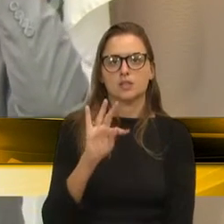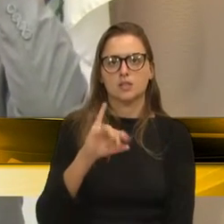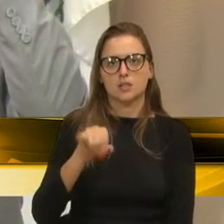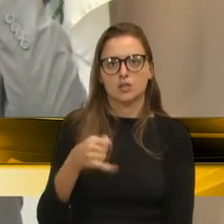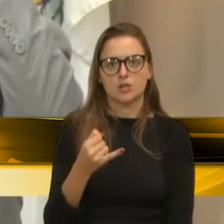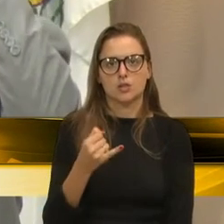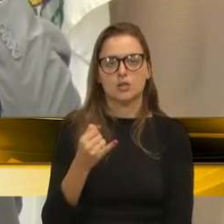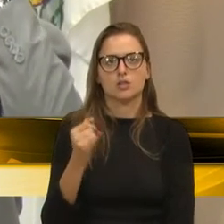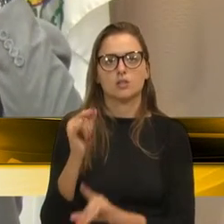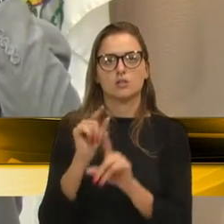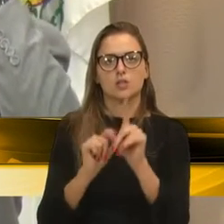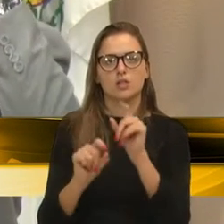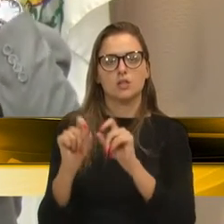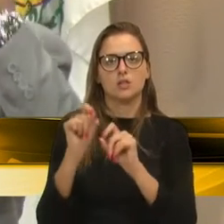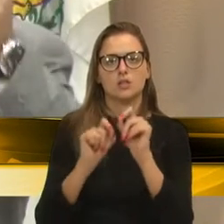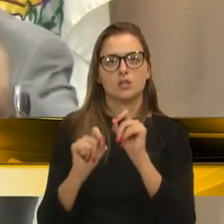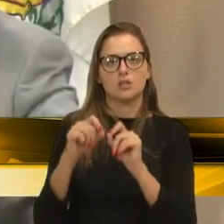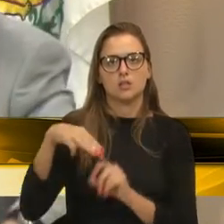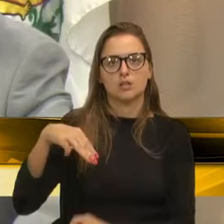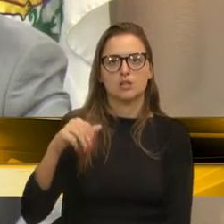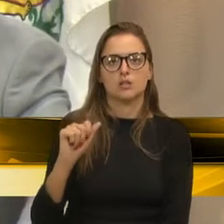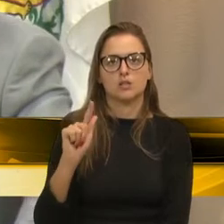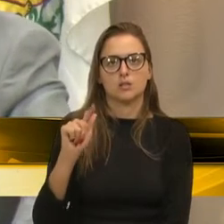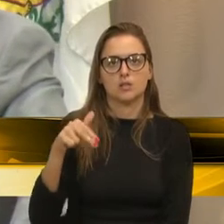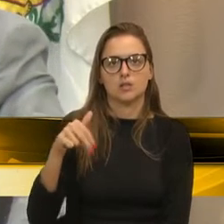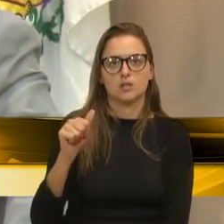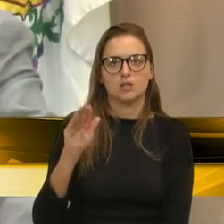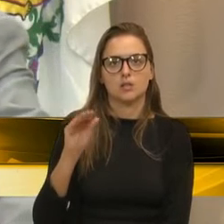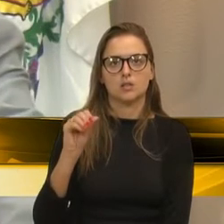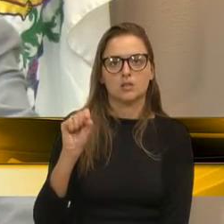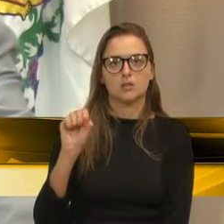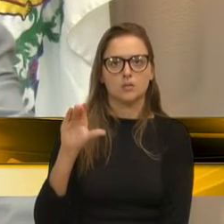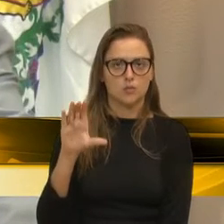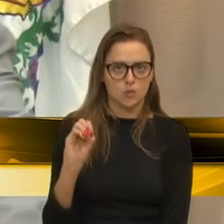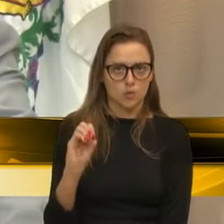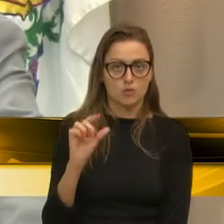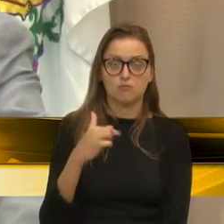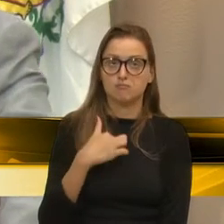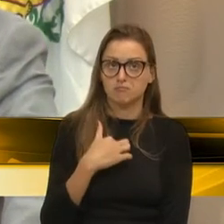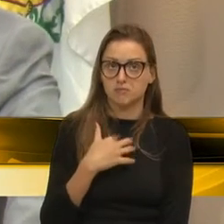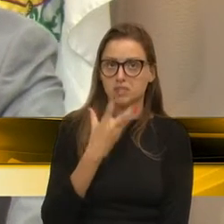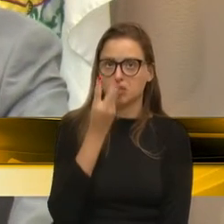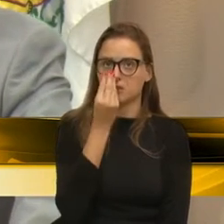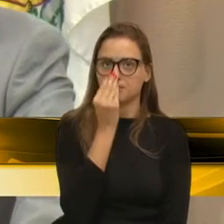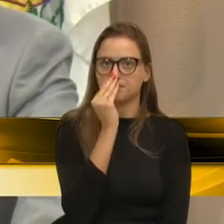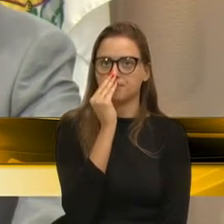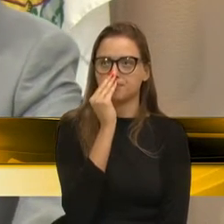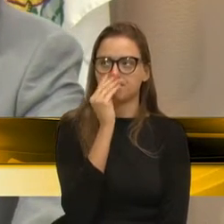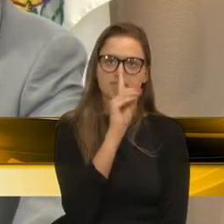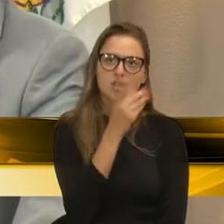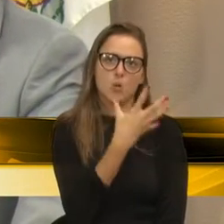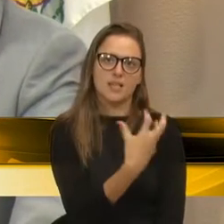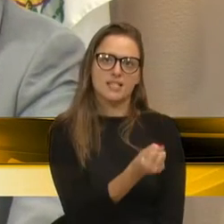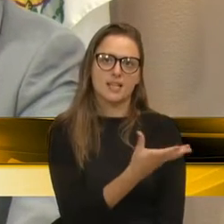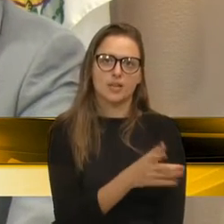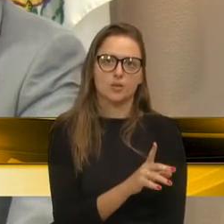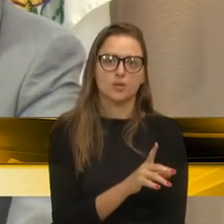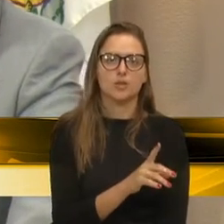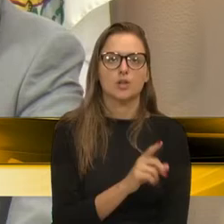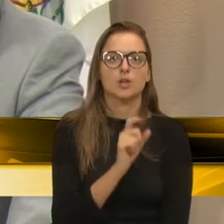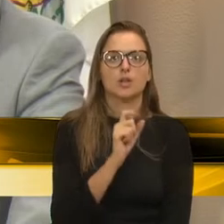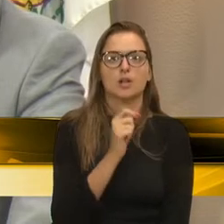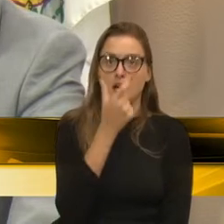relação ao caso Manha Bosco. E eu refuto de extrema